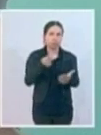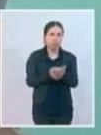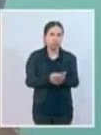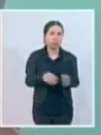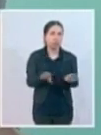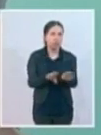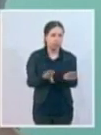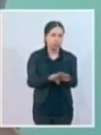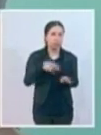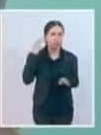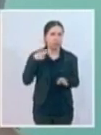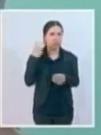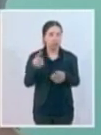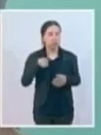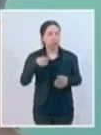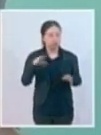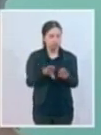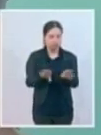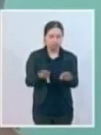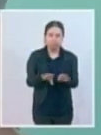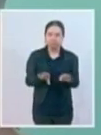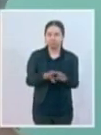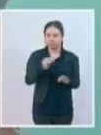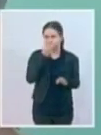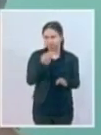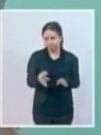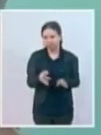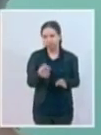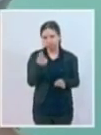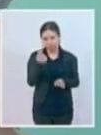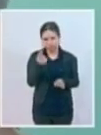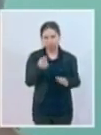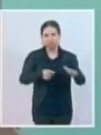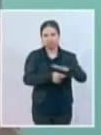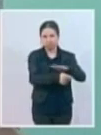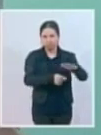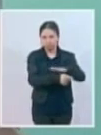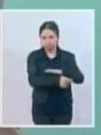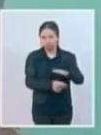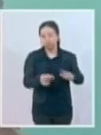também pretendo colocar, né, parte dessa verba, porque